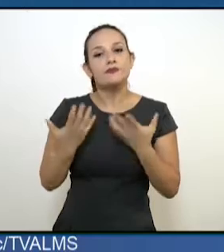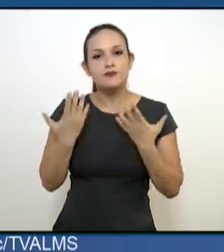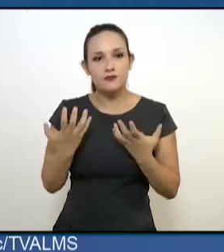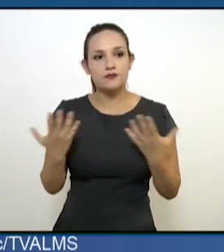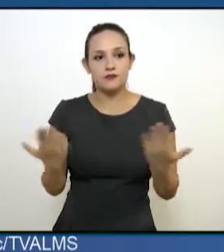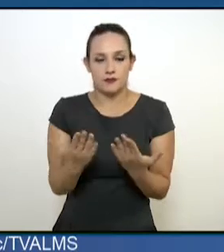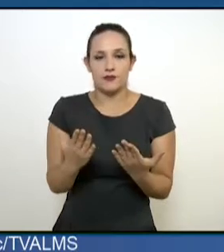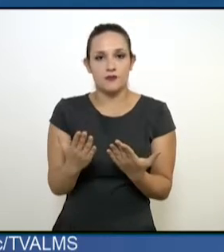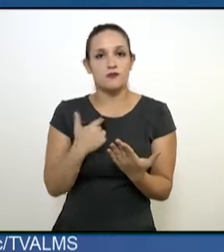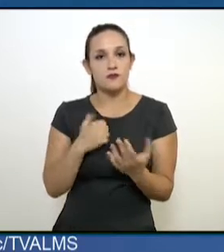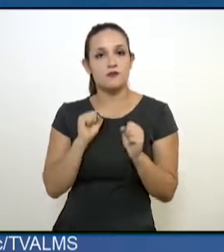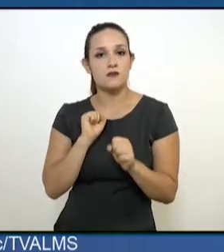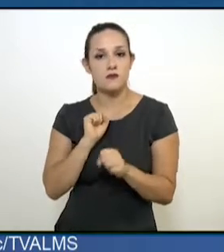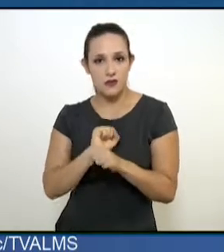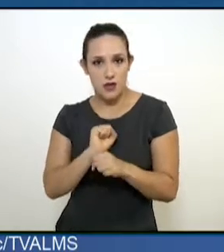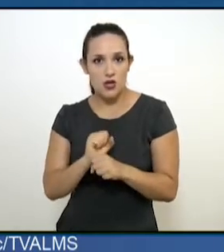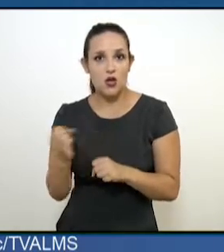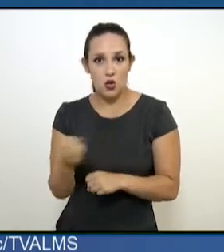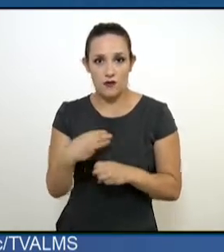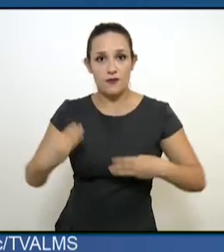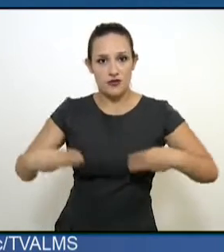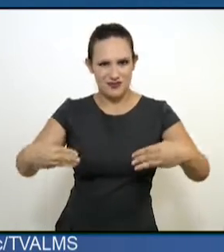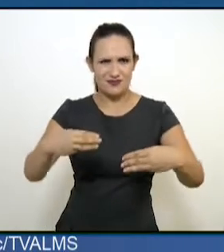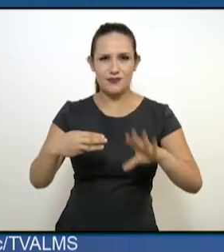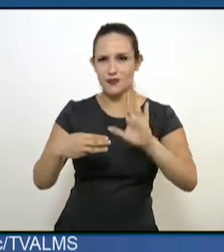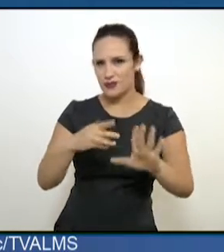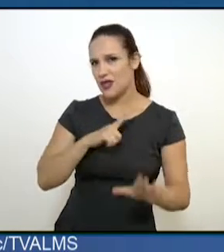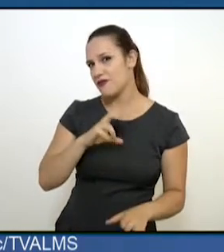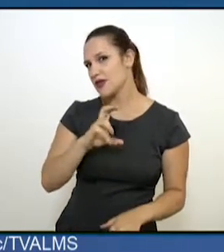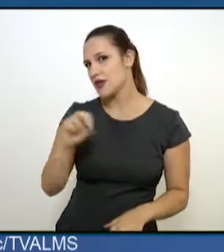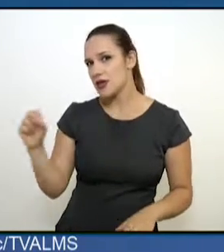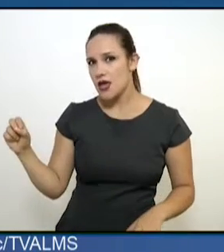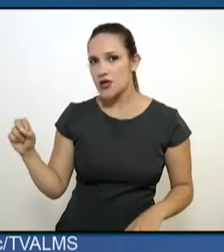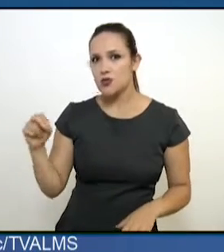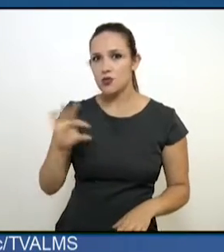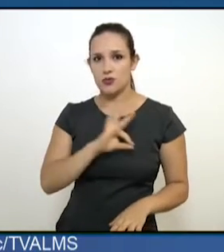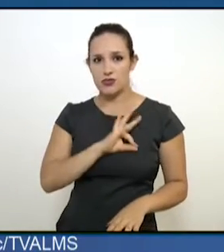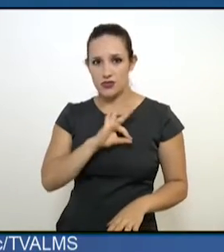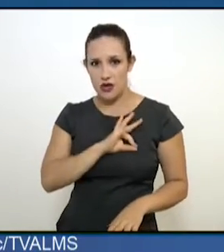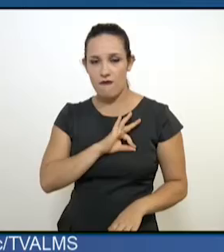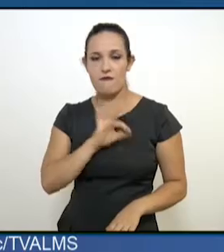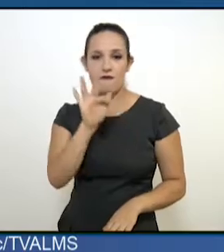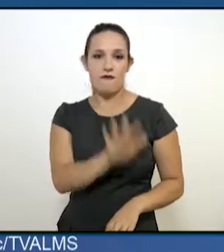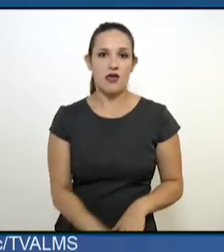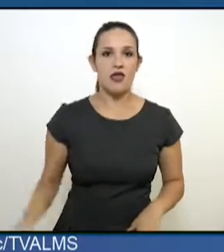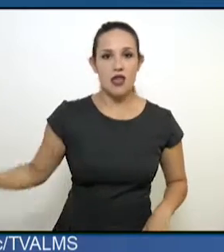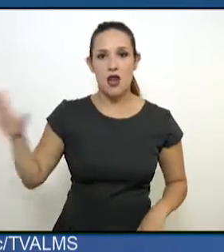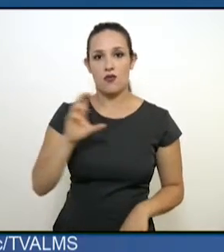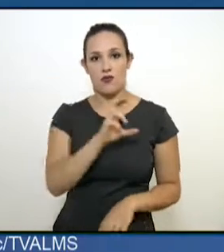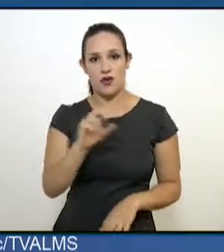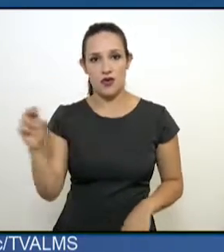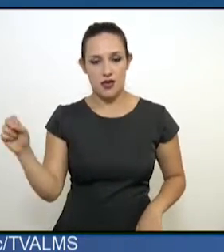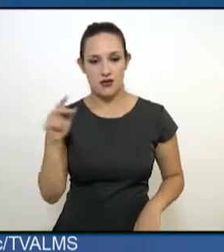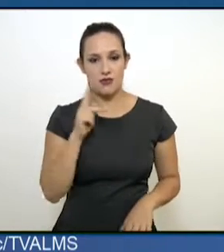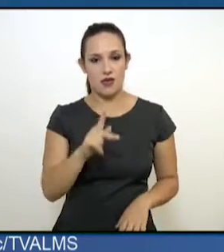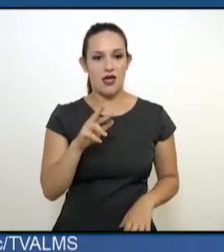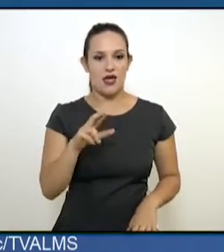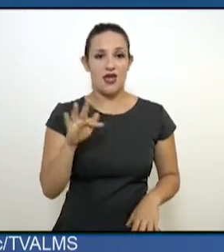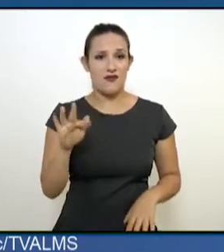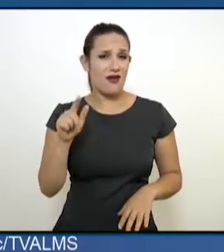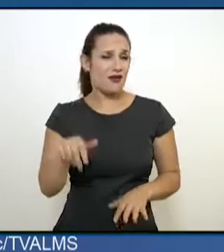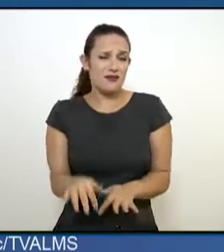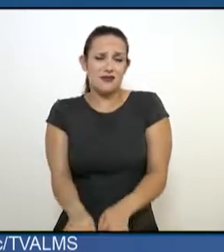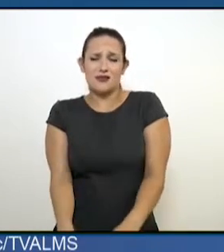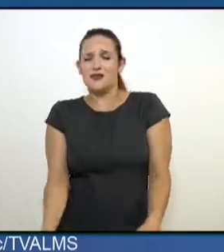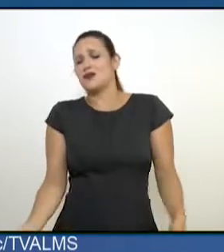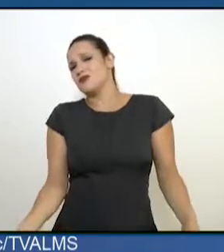novo Ministério, 500 policiais federais, 500 policiais rodoviários federais, não representa nada.